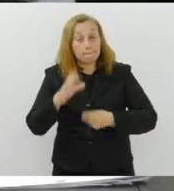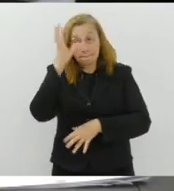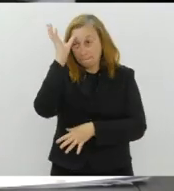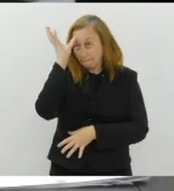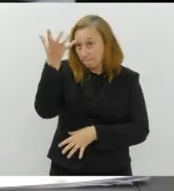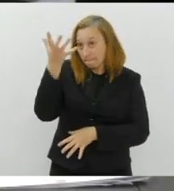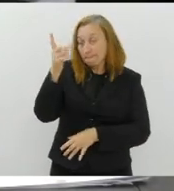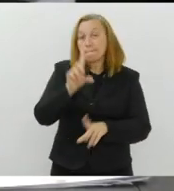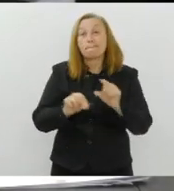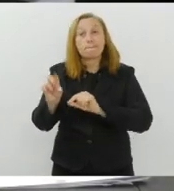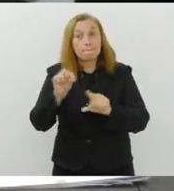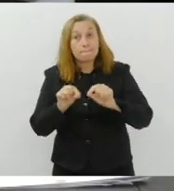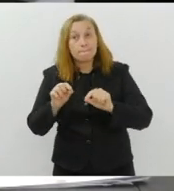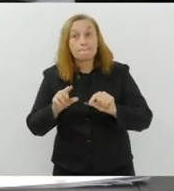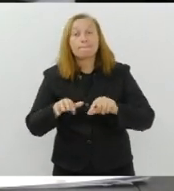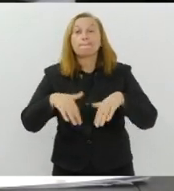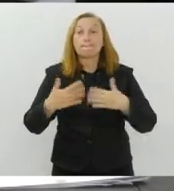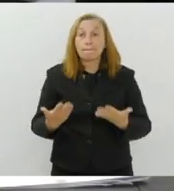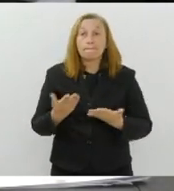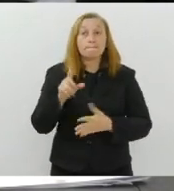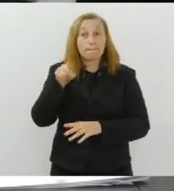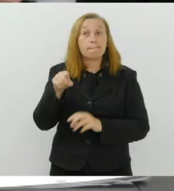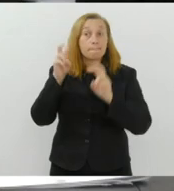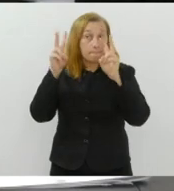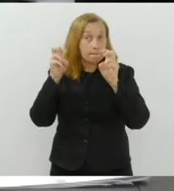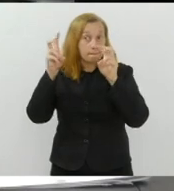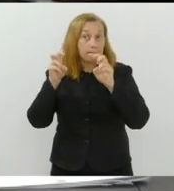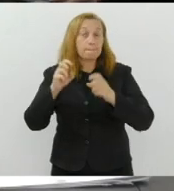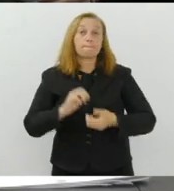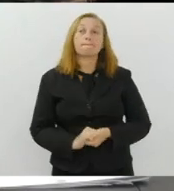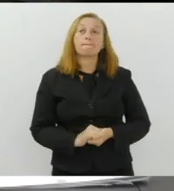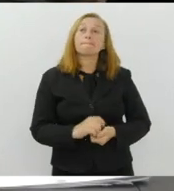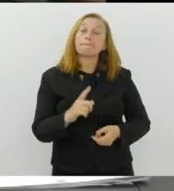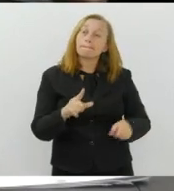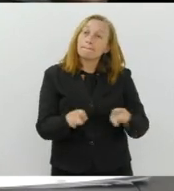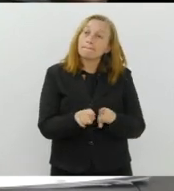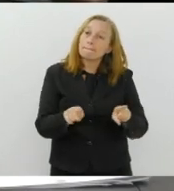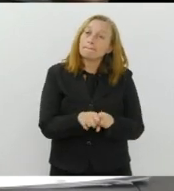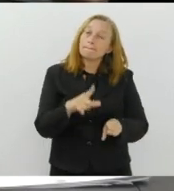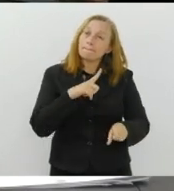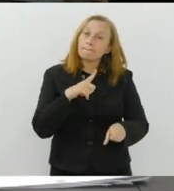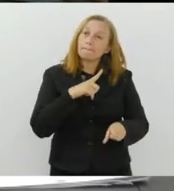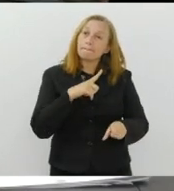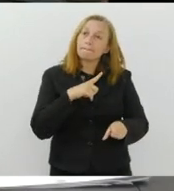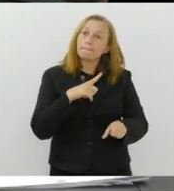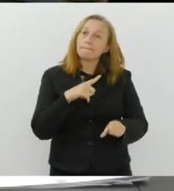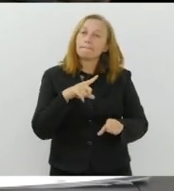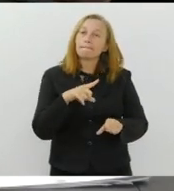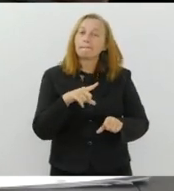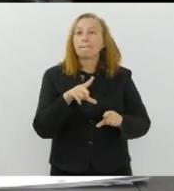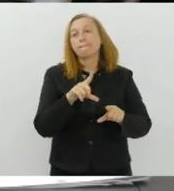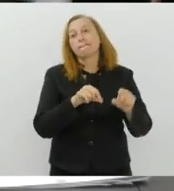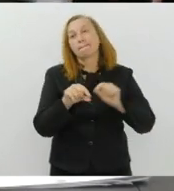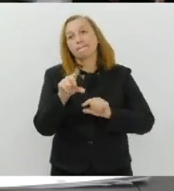soluções, decisões. Então, esta é uma questão. E havia também decisões transitadas em julgado